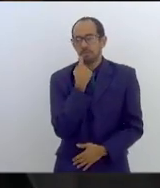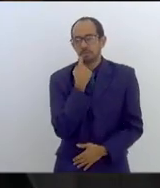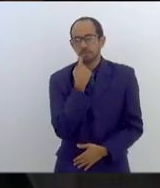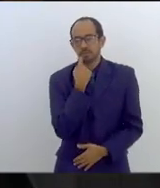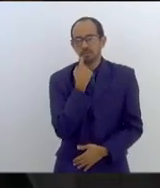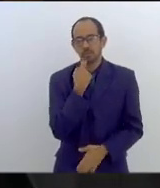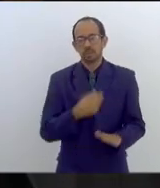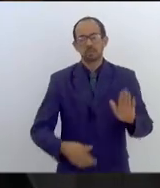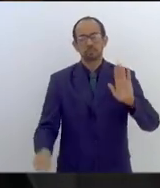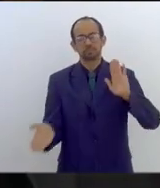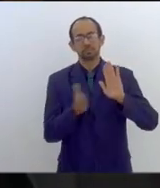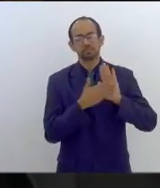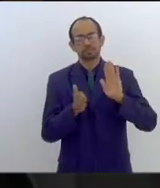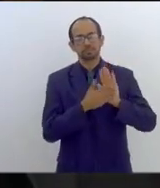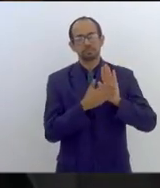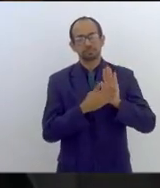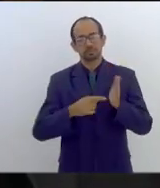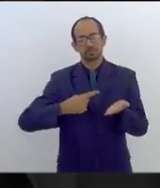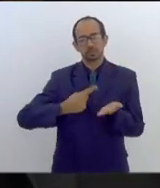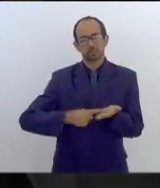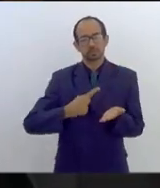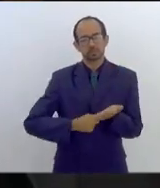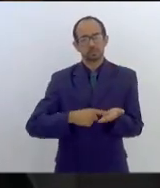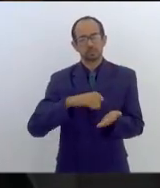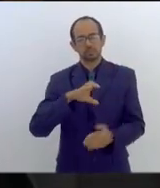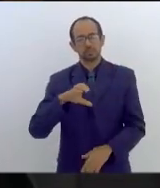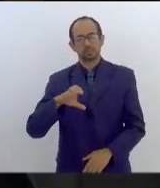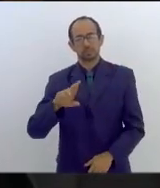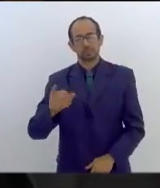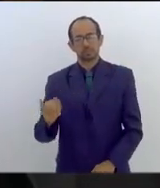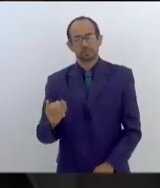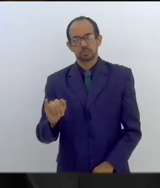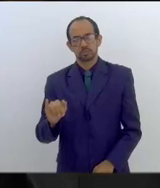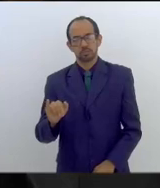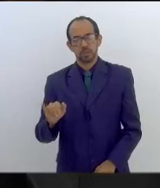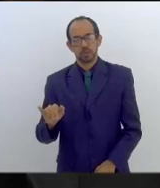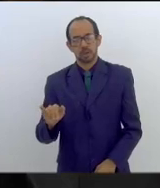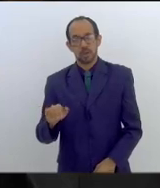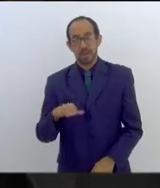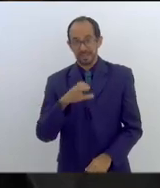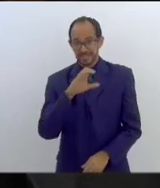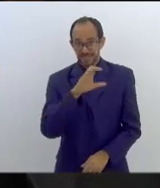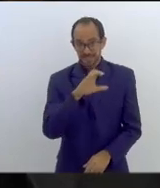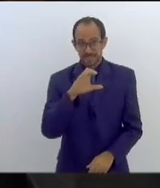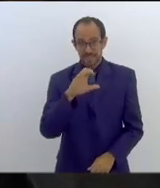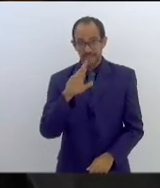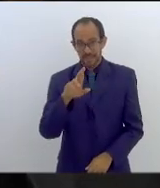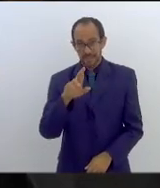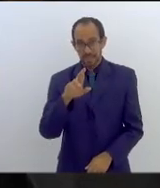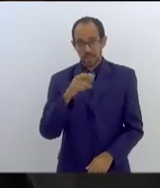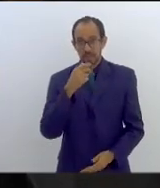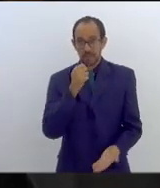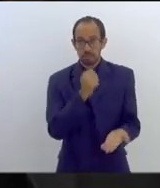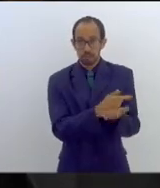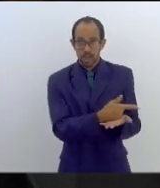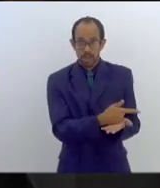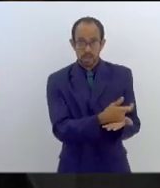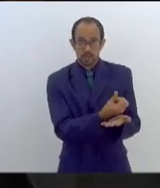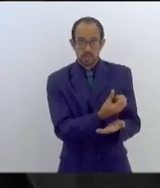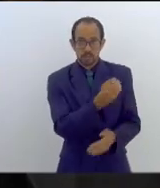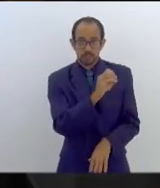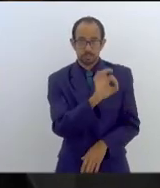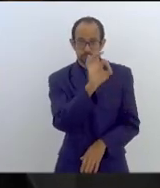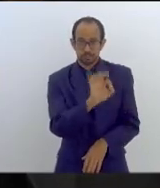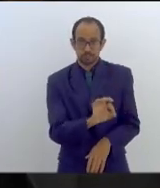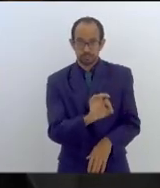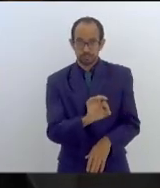uma proposta de acordo com a CCR, onde quer pagar uma dívida correspondente a 60% do que a CCR